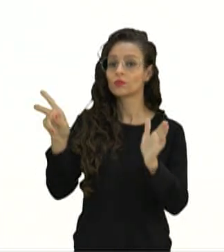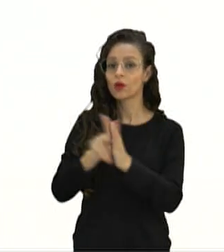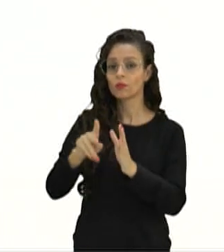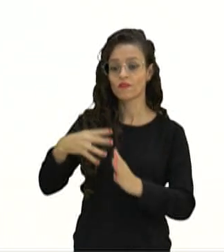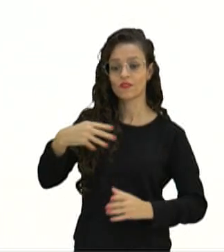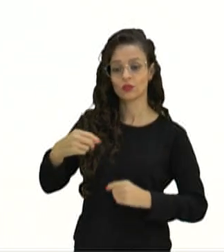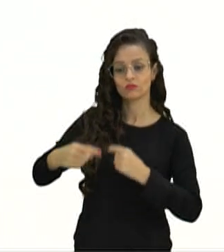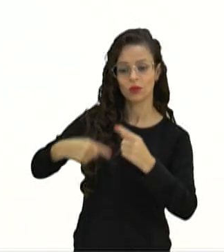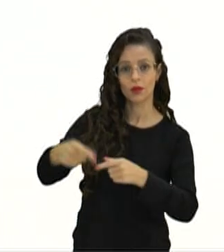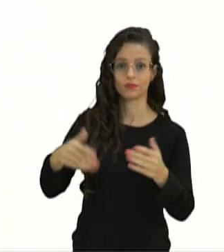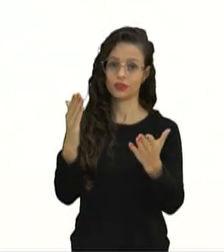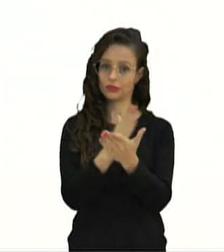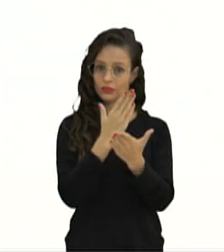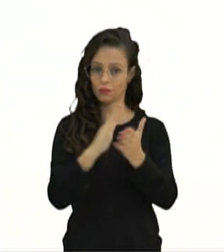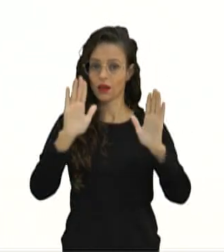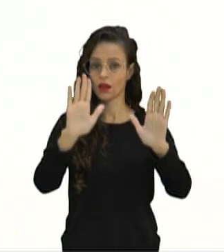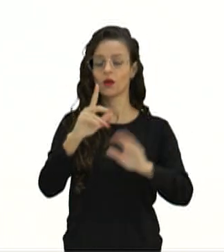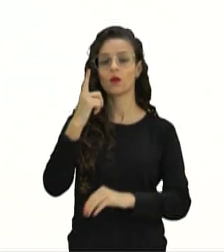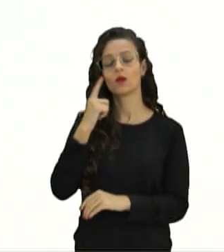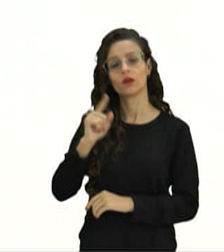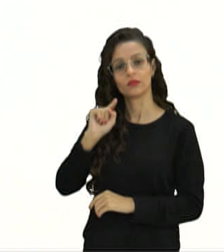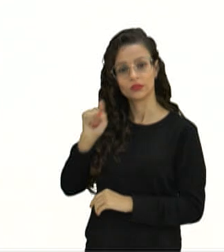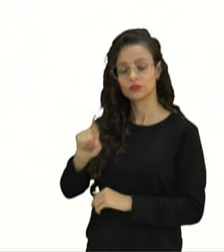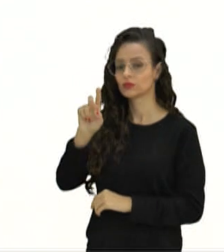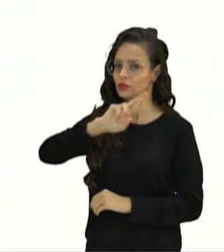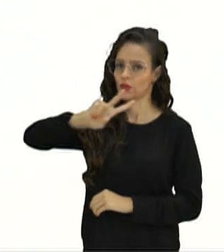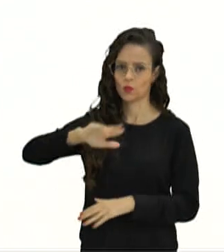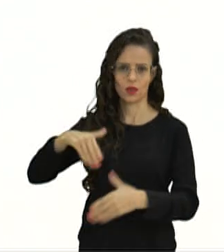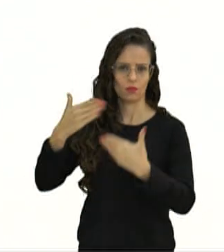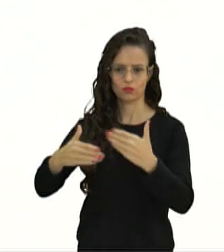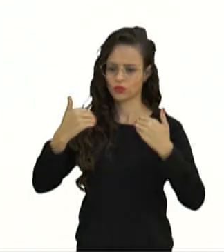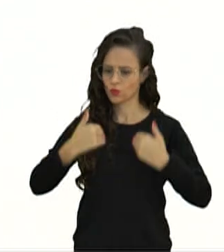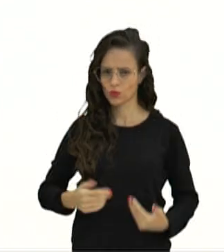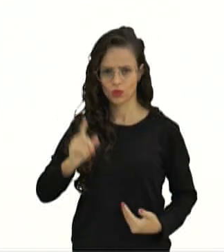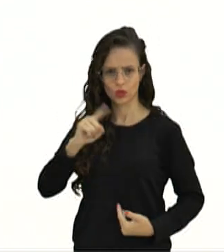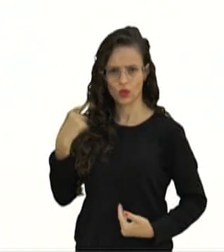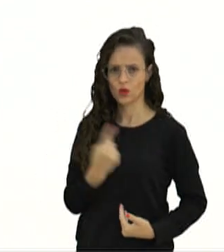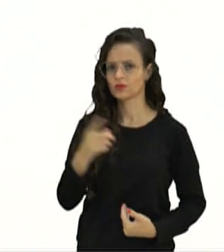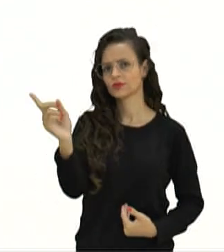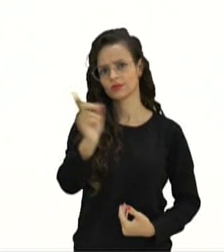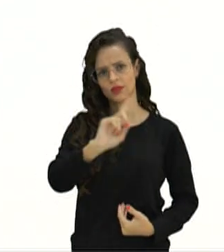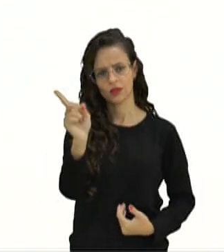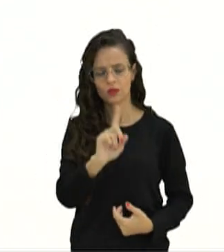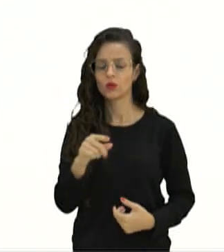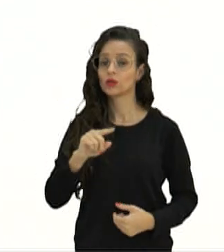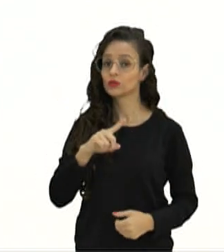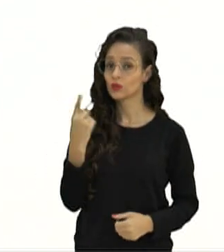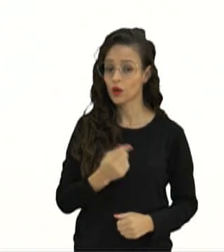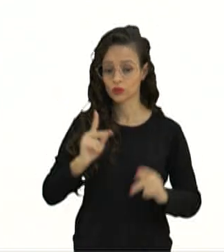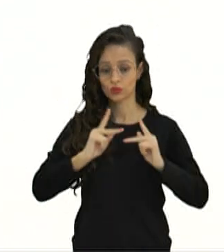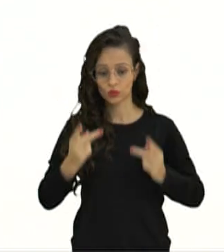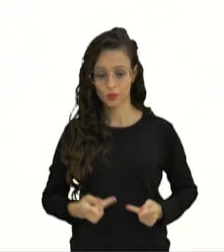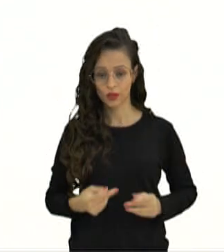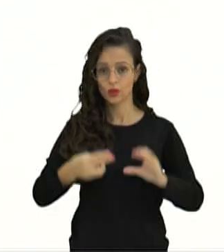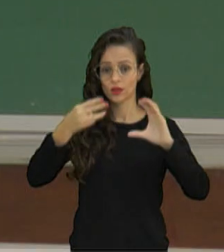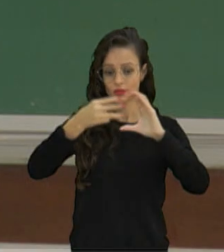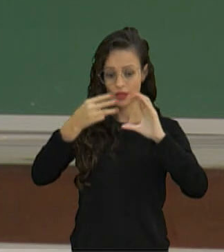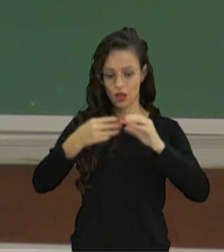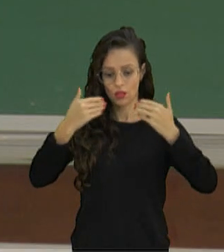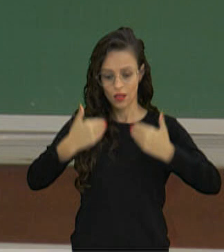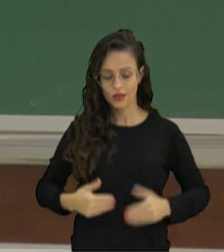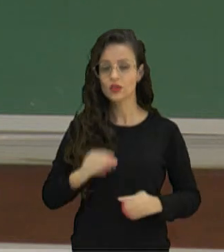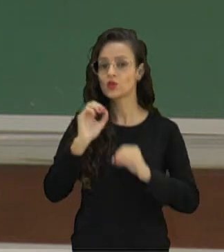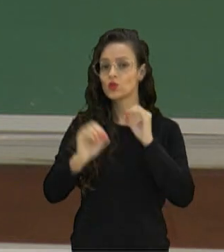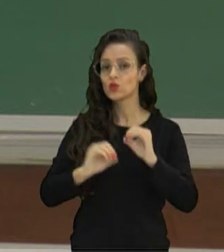Nós temos que separar. Isso não é um processo que acontece no nosso organismo, por exemplo. No nosso, as nossas células se dividem